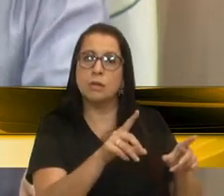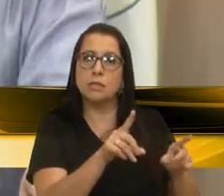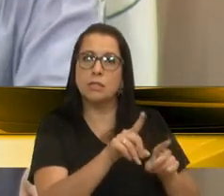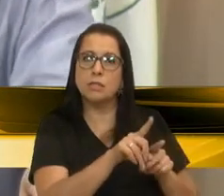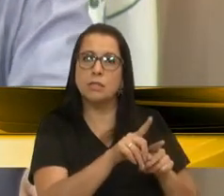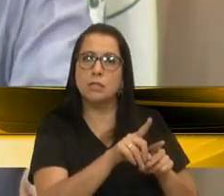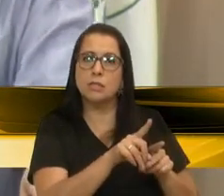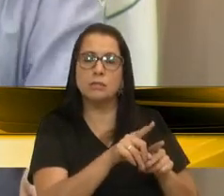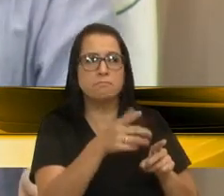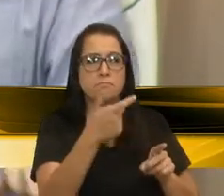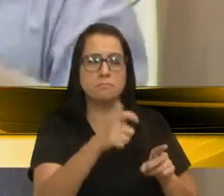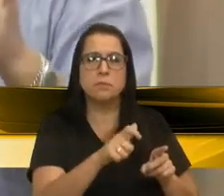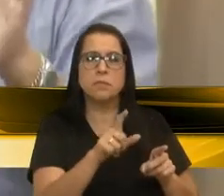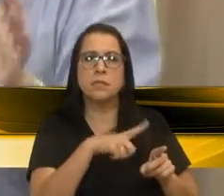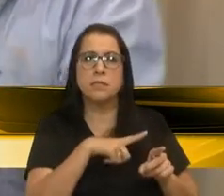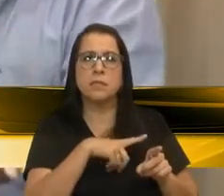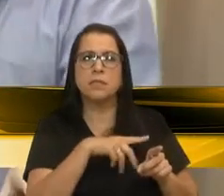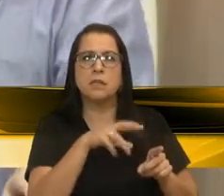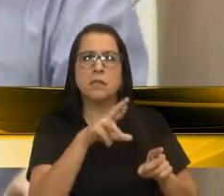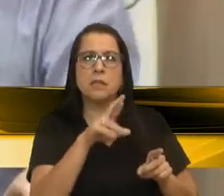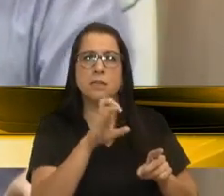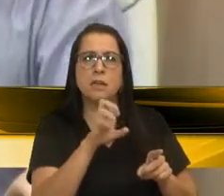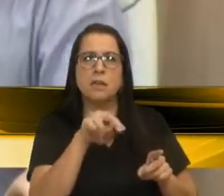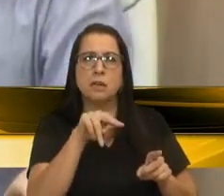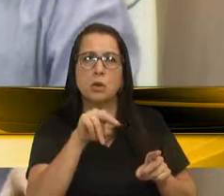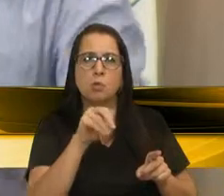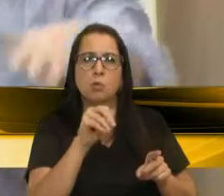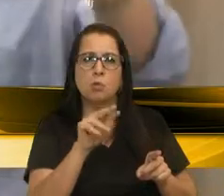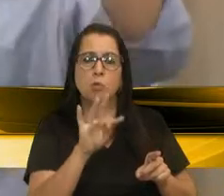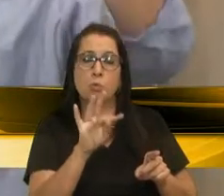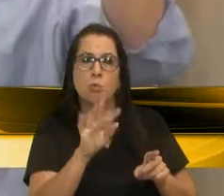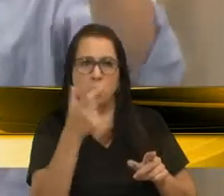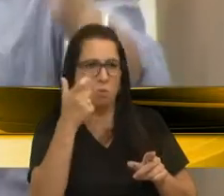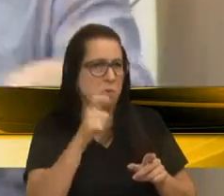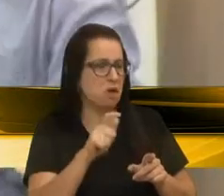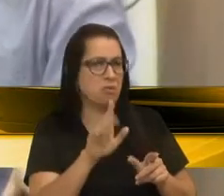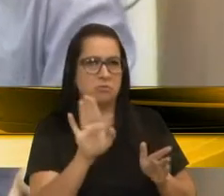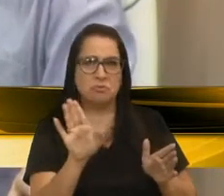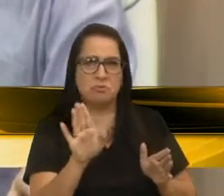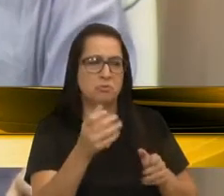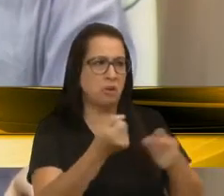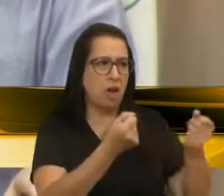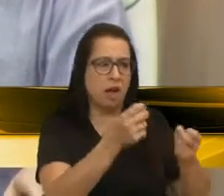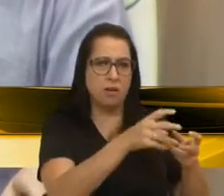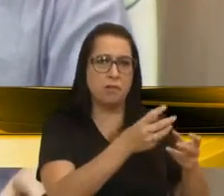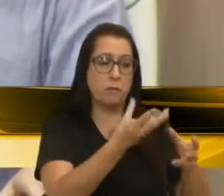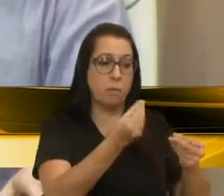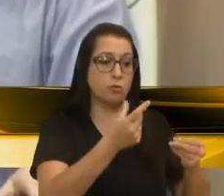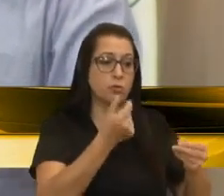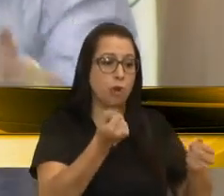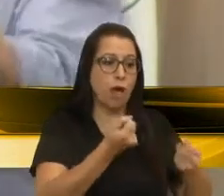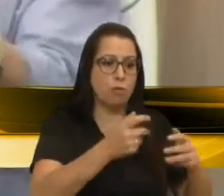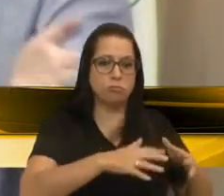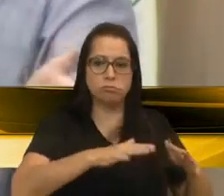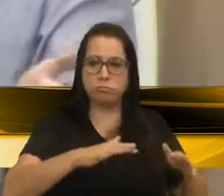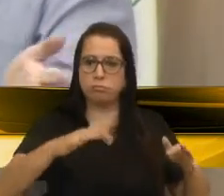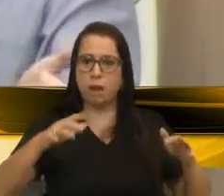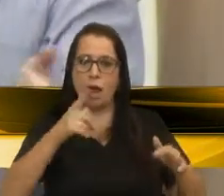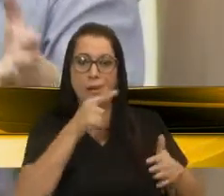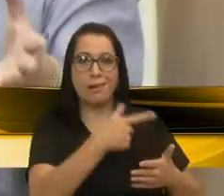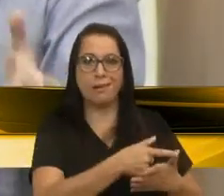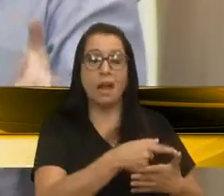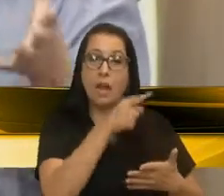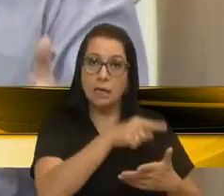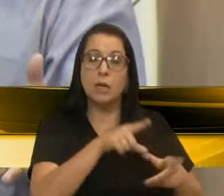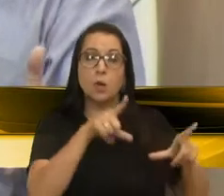frente, acho provavelmente a Renault, acho, se eu não me engano, que ficaram dezenas de carros ali boiando. Ali é